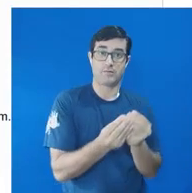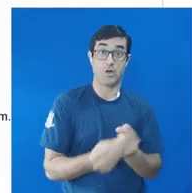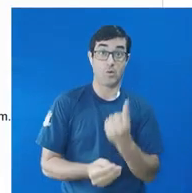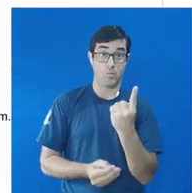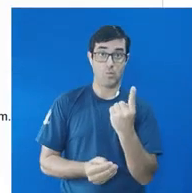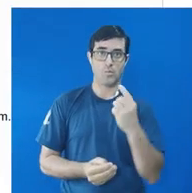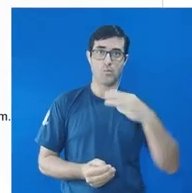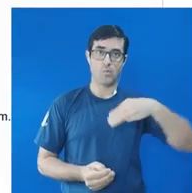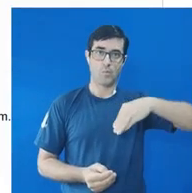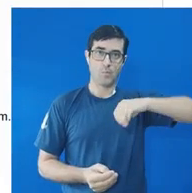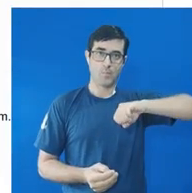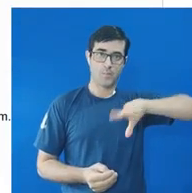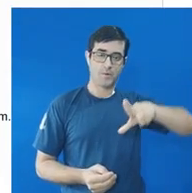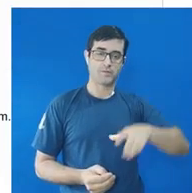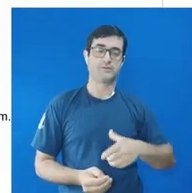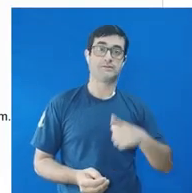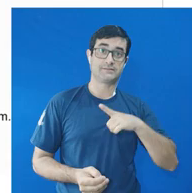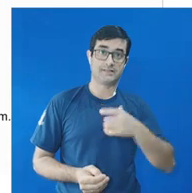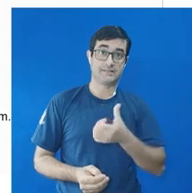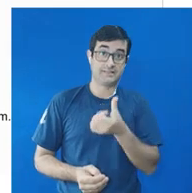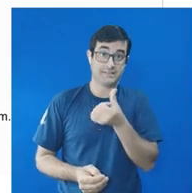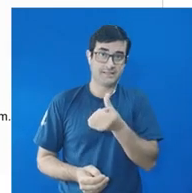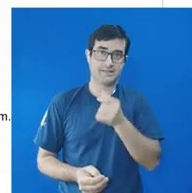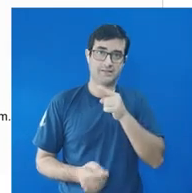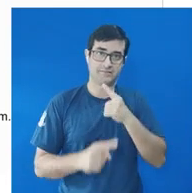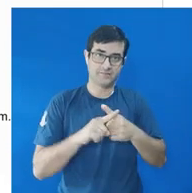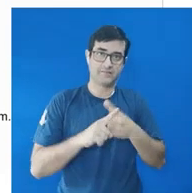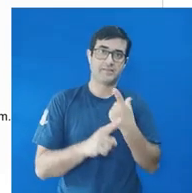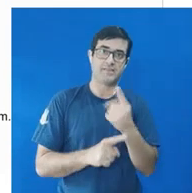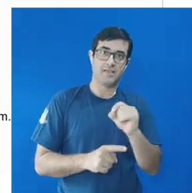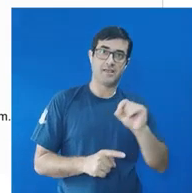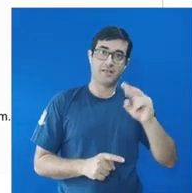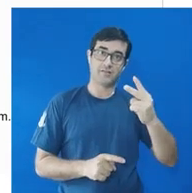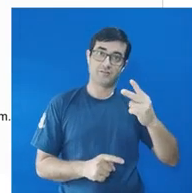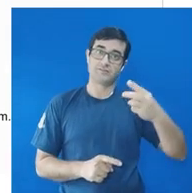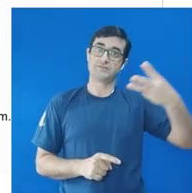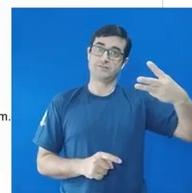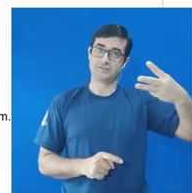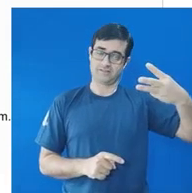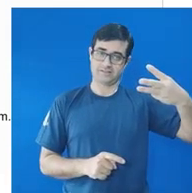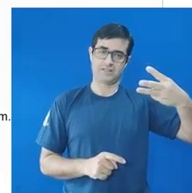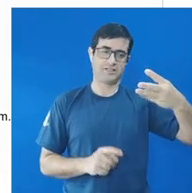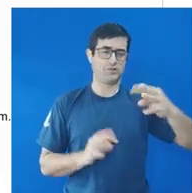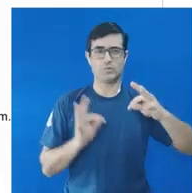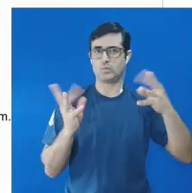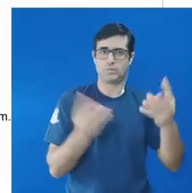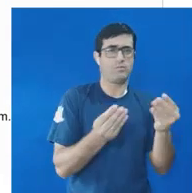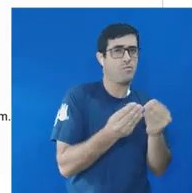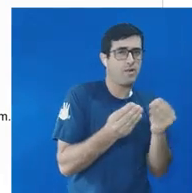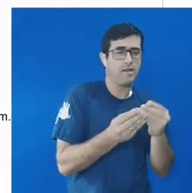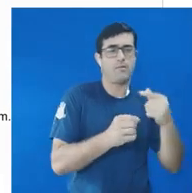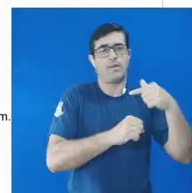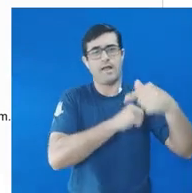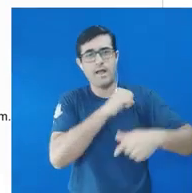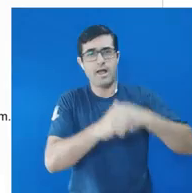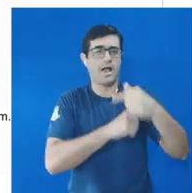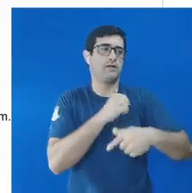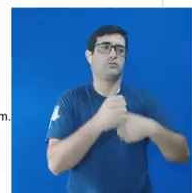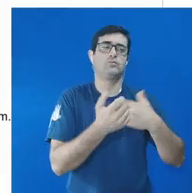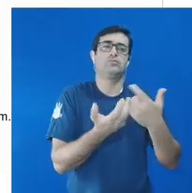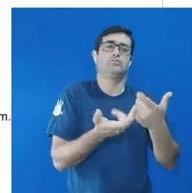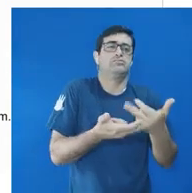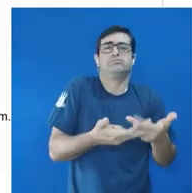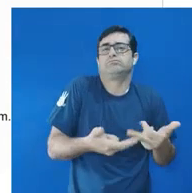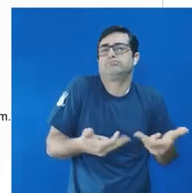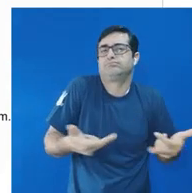1 mol tem 6,02 vezes 10 na 23 entidades, seja de moléculas, de átomos, enfim. Sempre